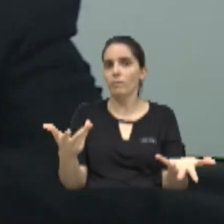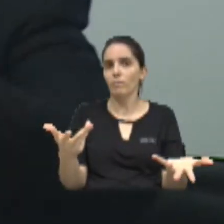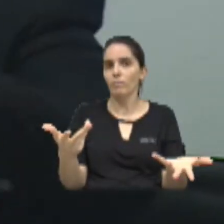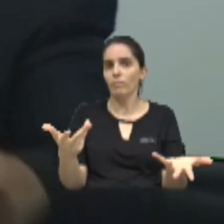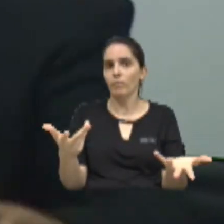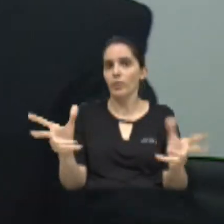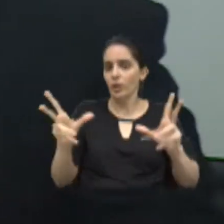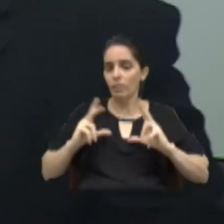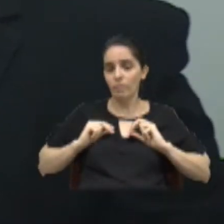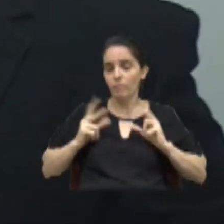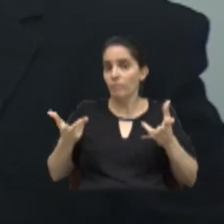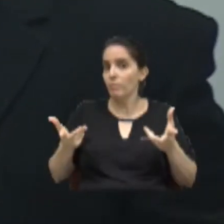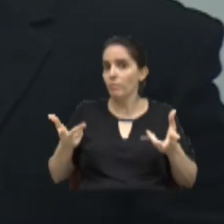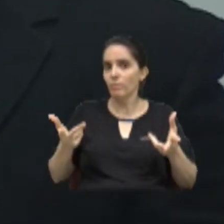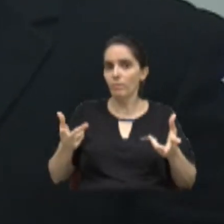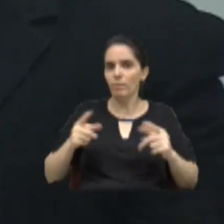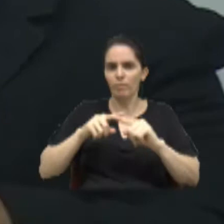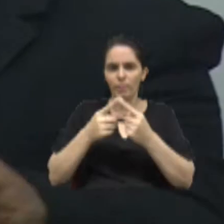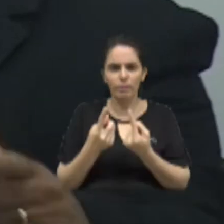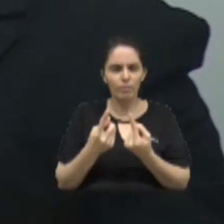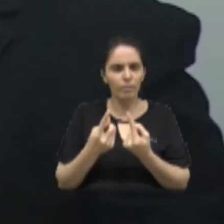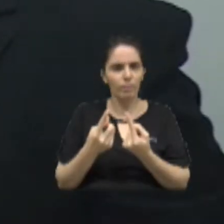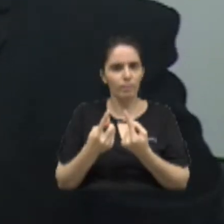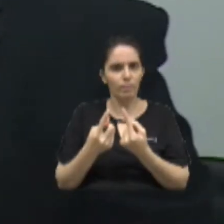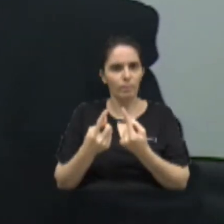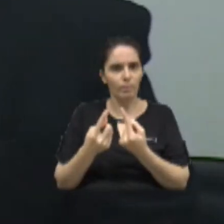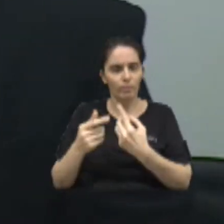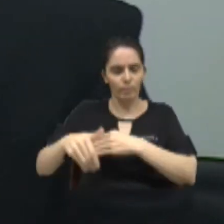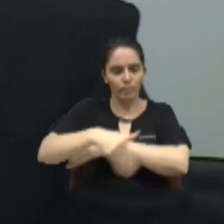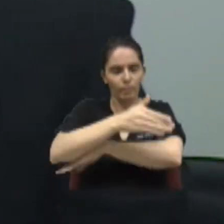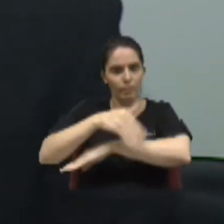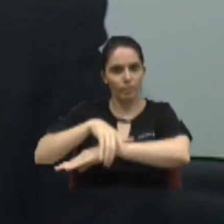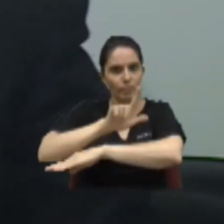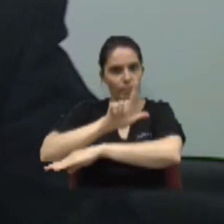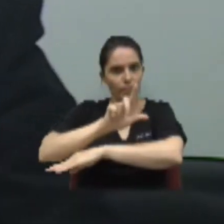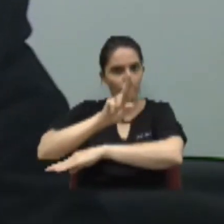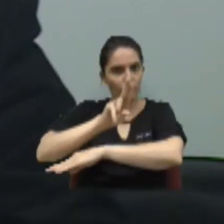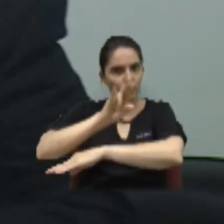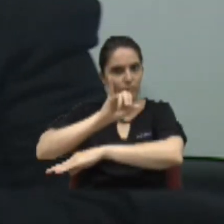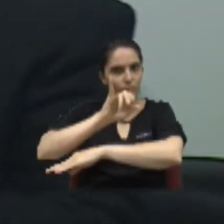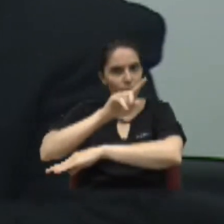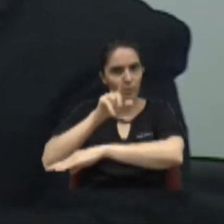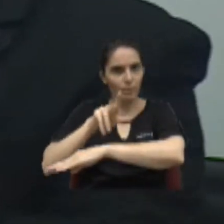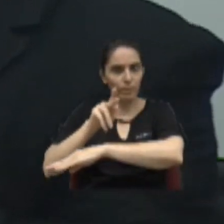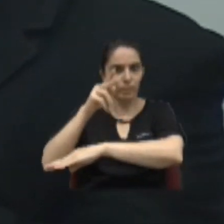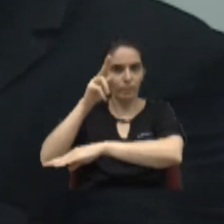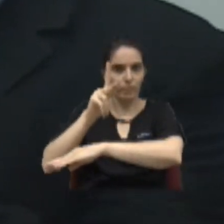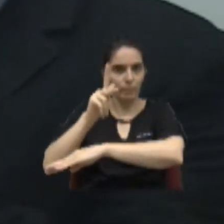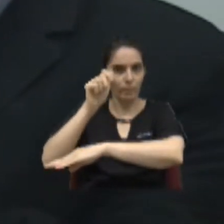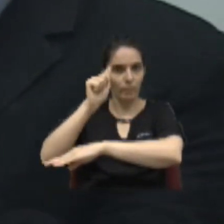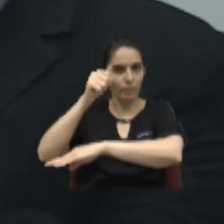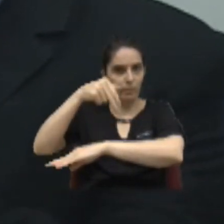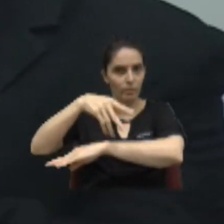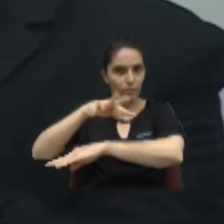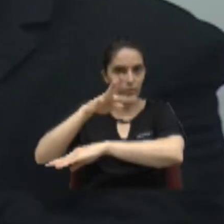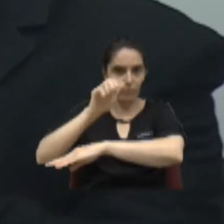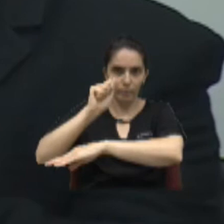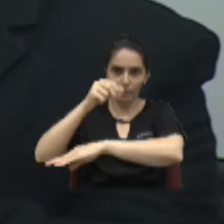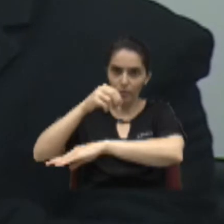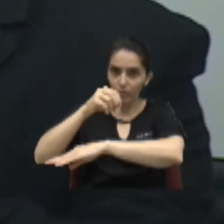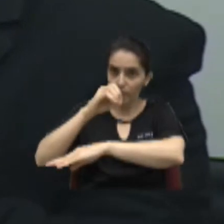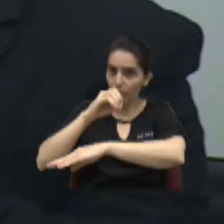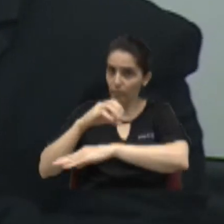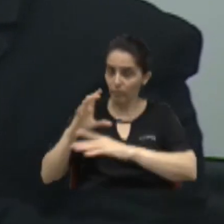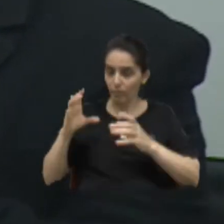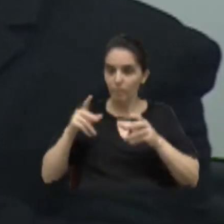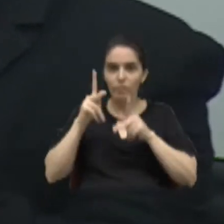merecia ou porque realmente aconteceu aquela situação. Quando pega uma população que se reúne, vem até a